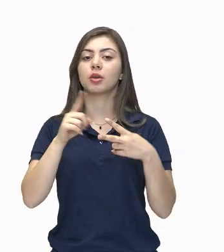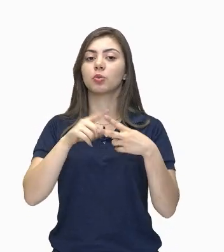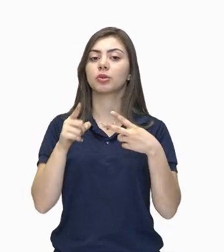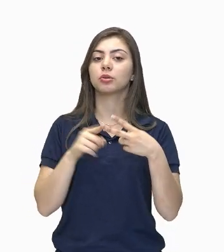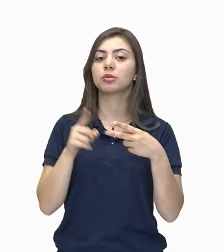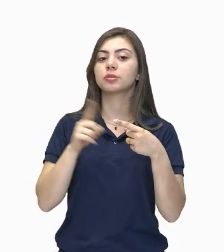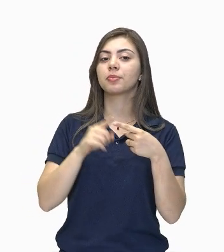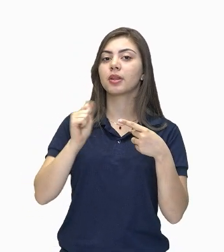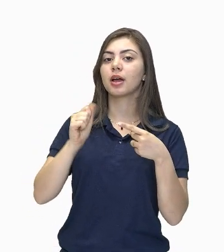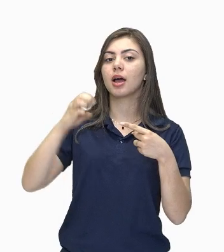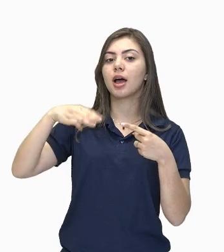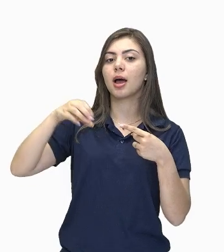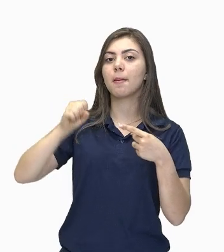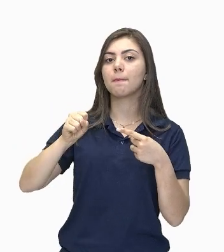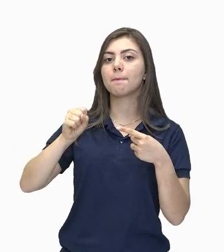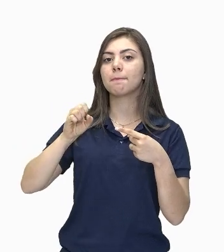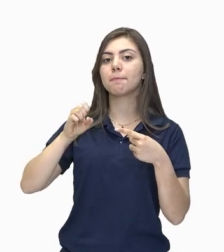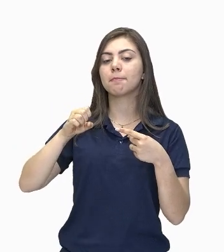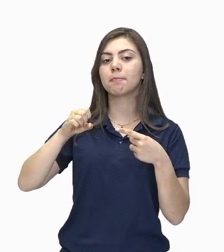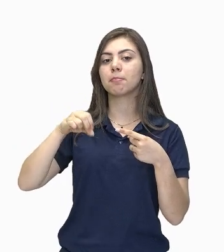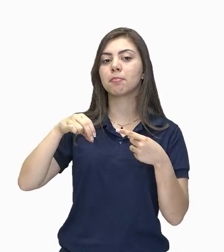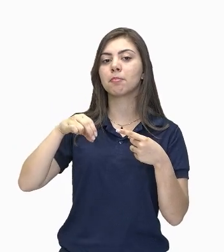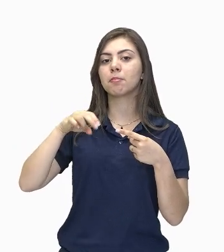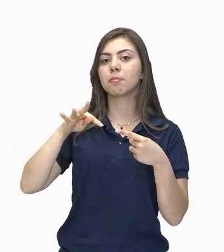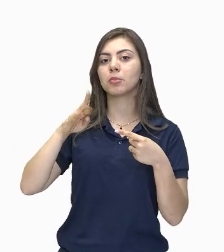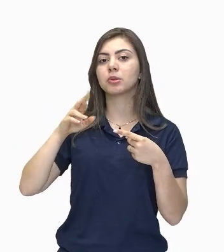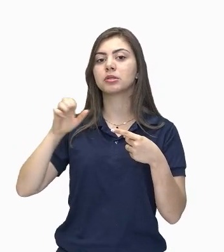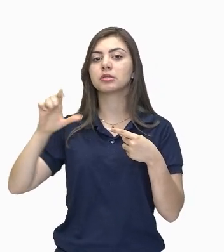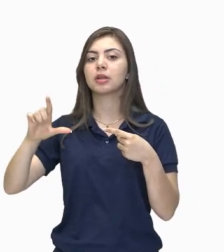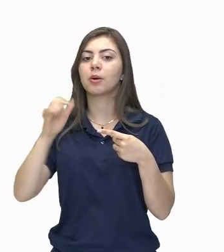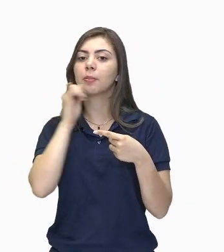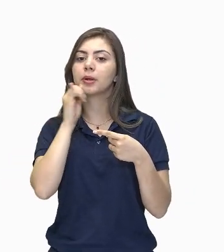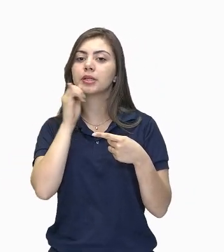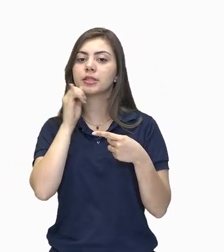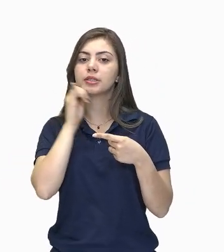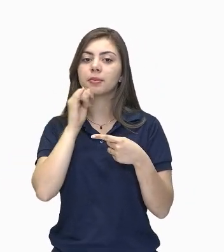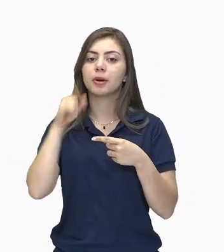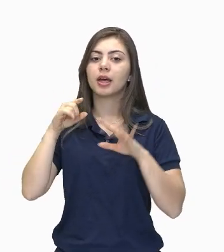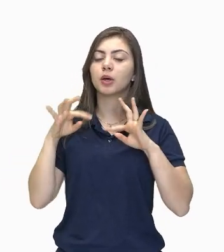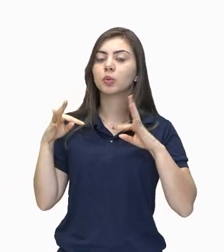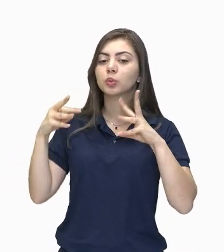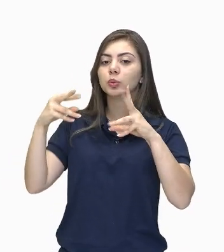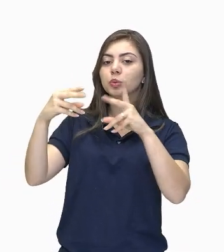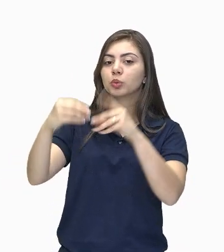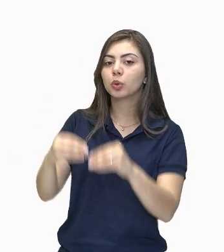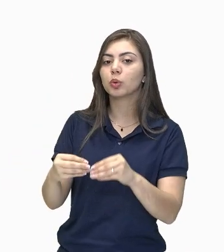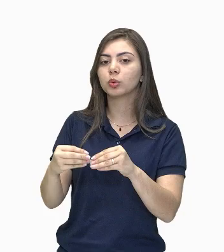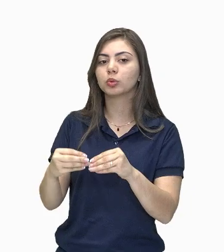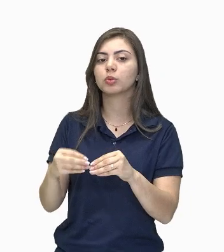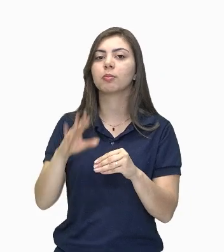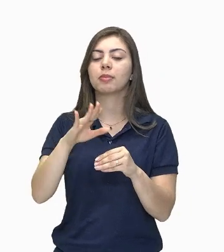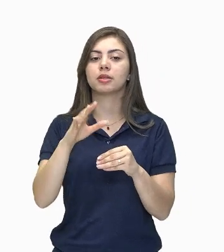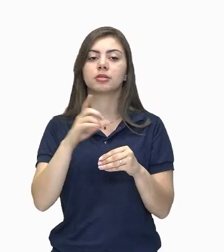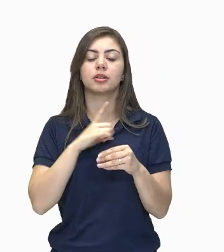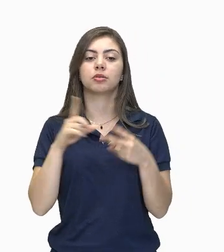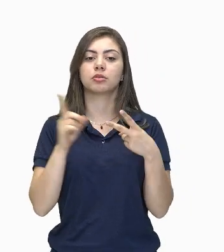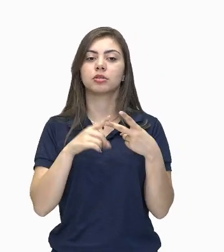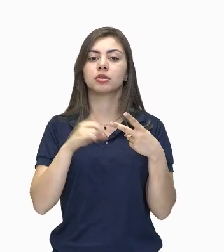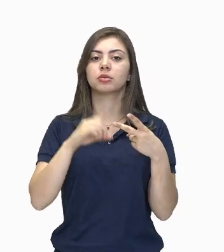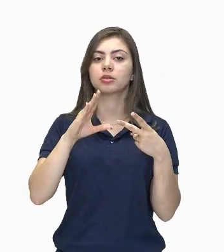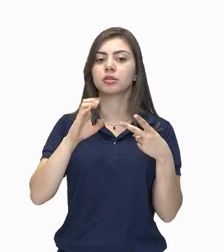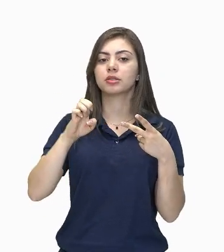A amostral parte do todo, escolhida com critérios. E a censitária pega aí todos os elementos,